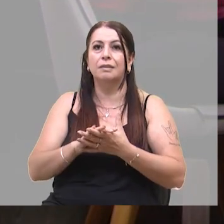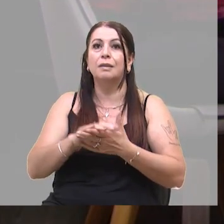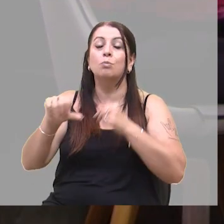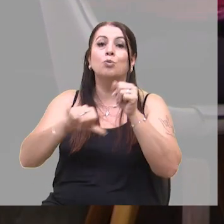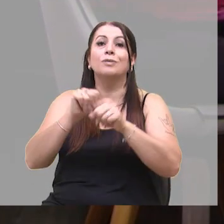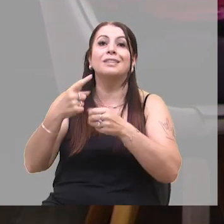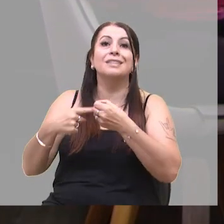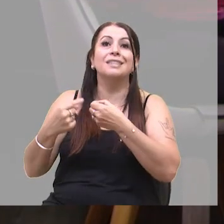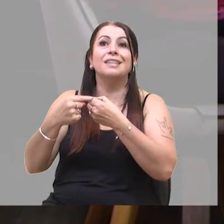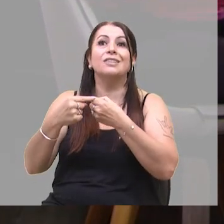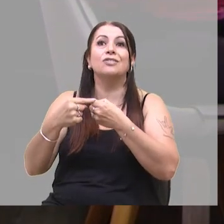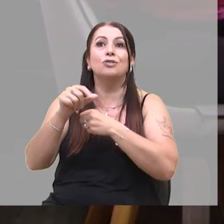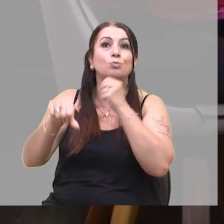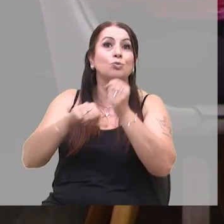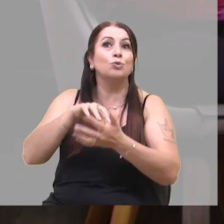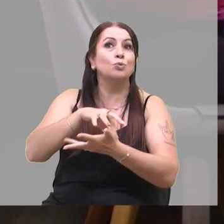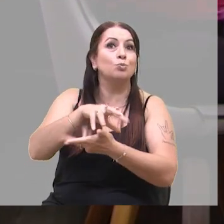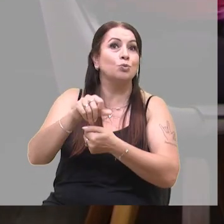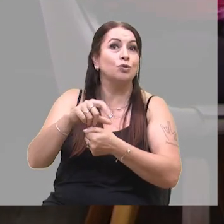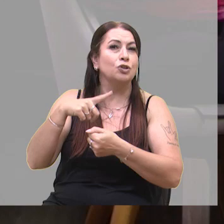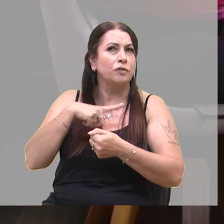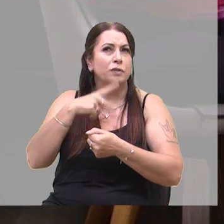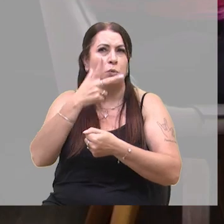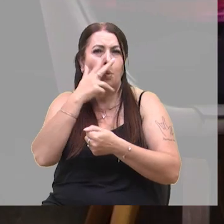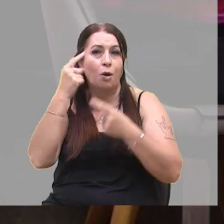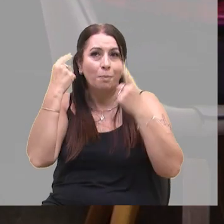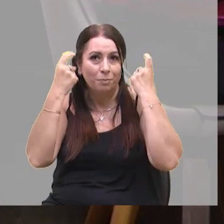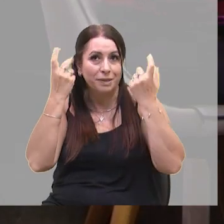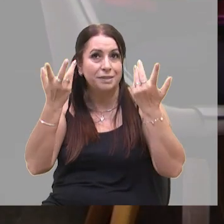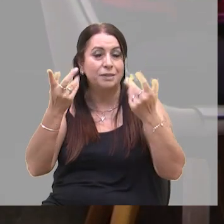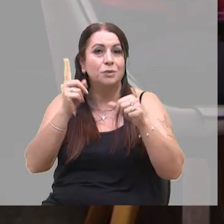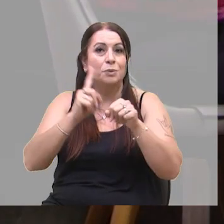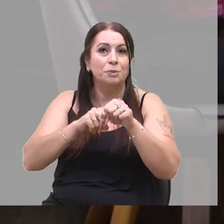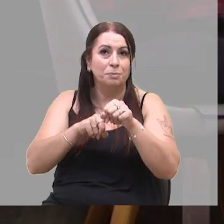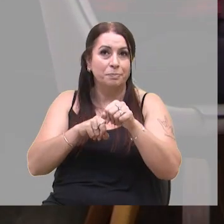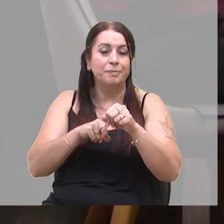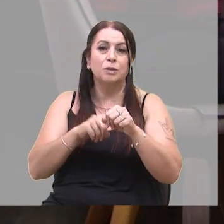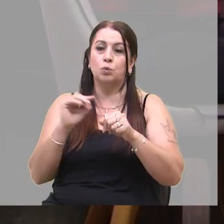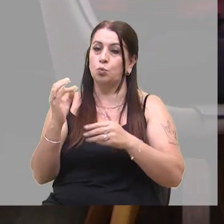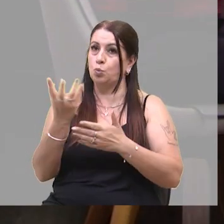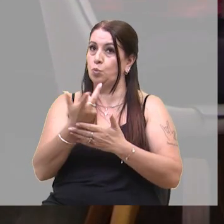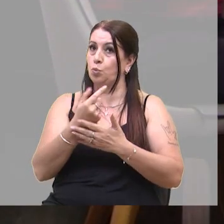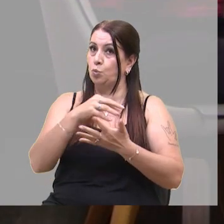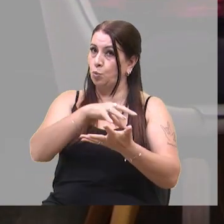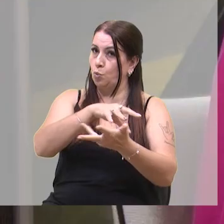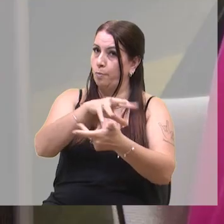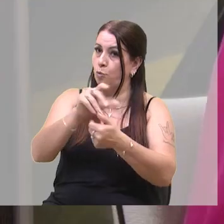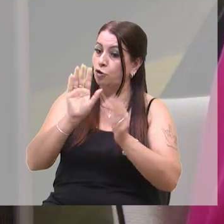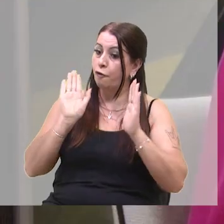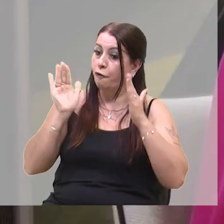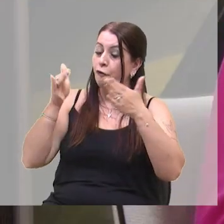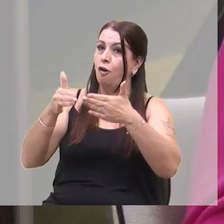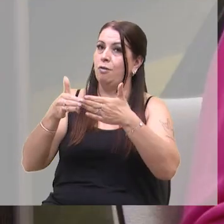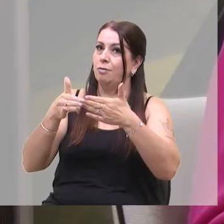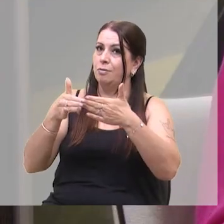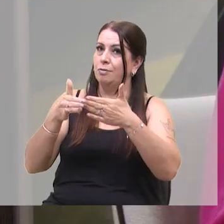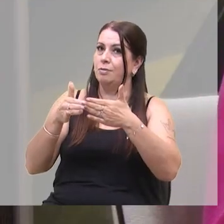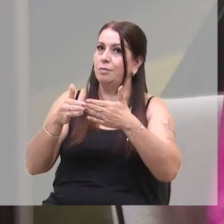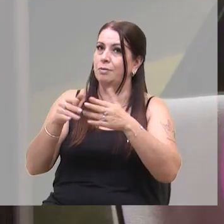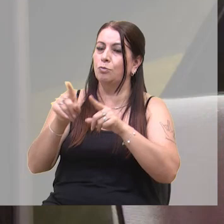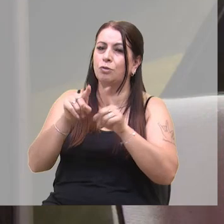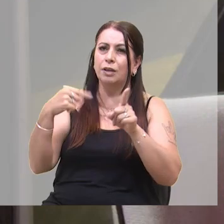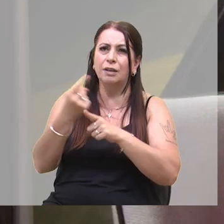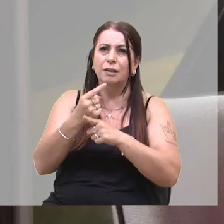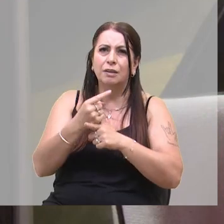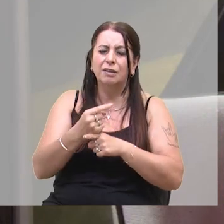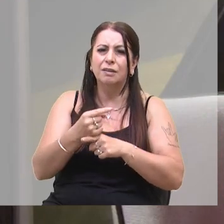realidade aqui da Câmara, mas muda da cidade. E muda do mundo, que se todo mundo tivesse essa mesma preocupação. Então, no momento em que todo o